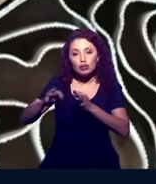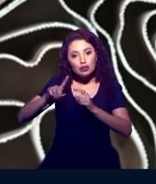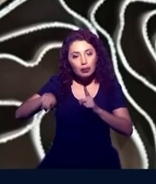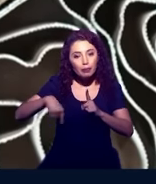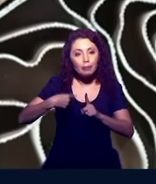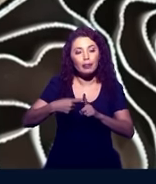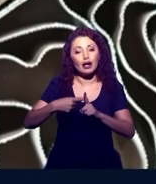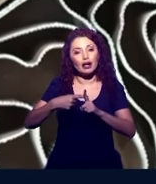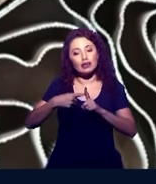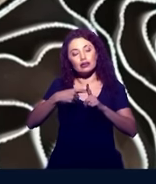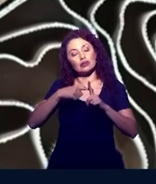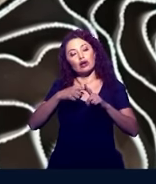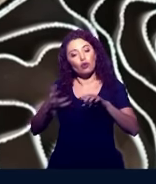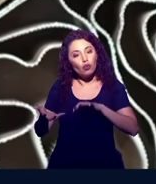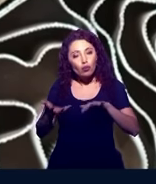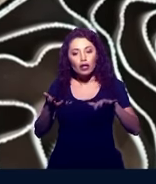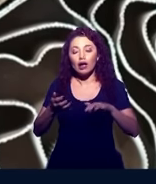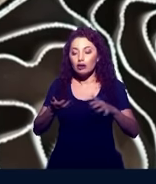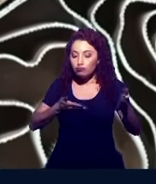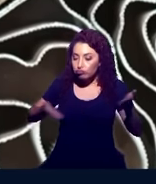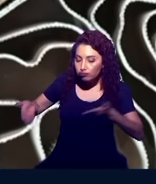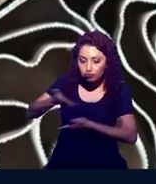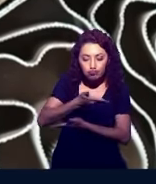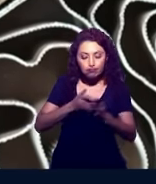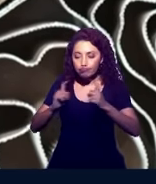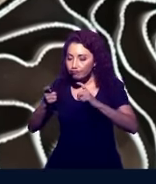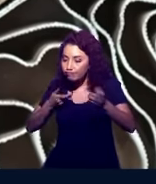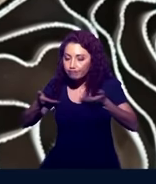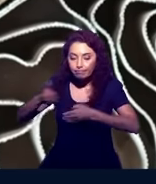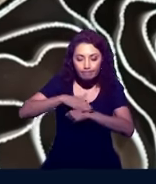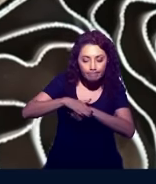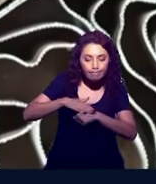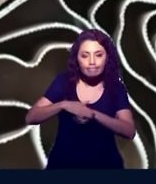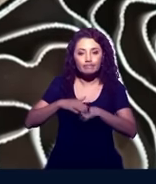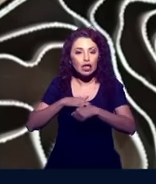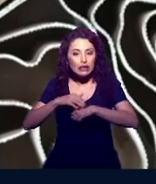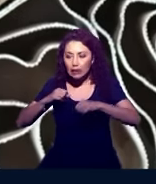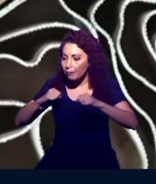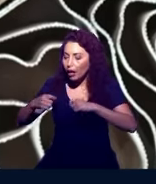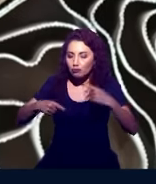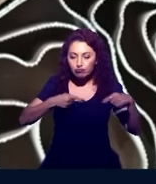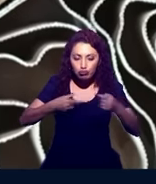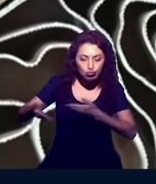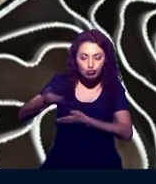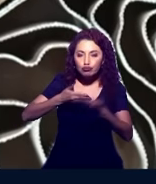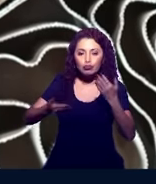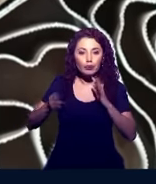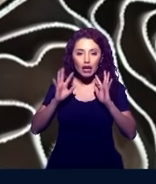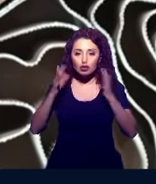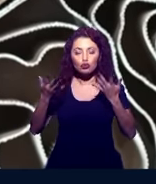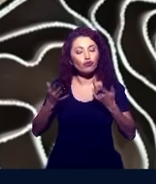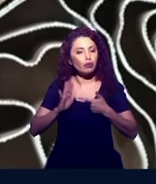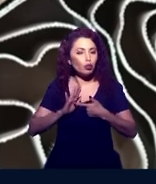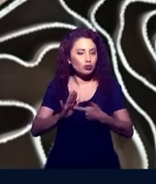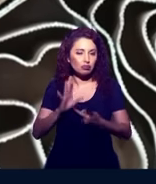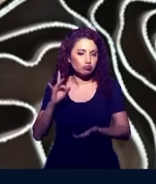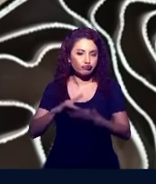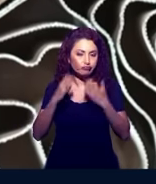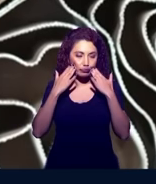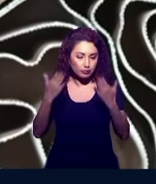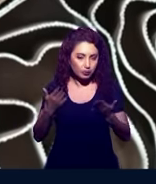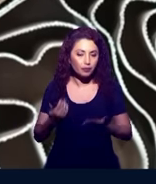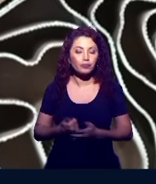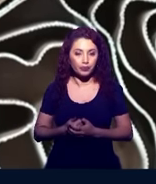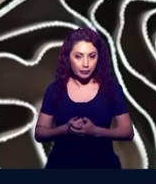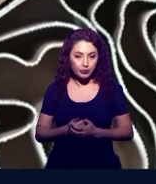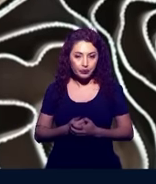resolver é isso que vocês estão procurando fazer justamente com debate transparente no Congresso Nacional Além disso Ministro quando a gente olha